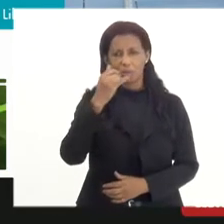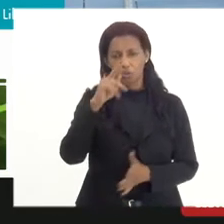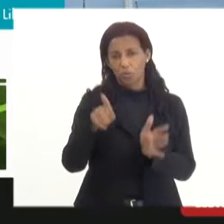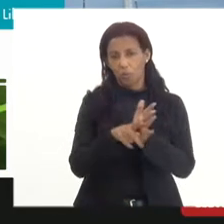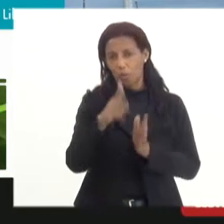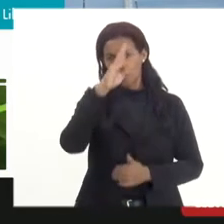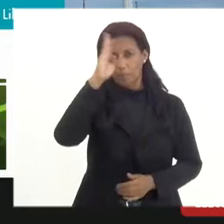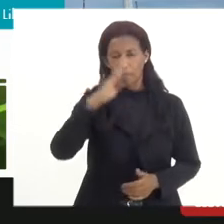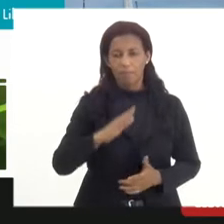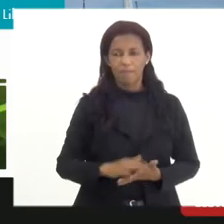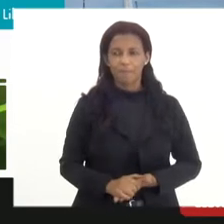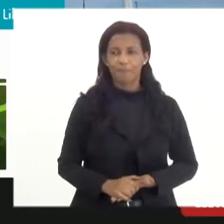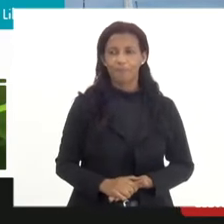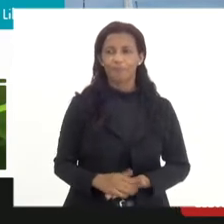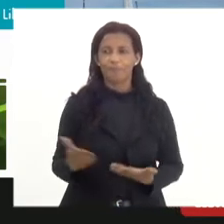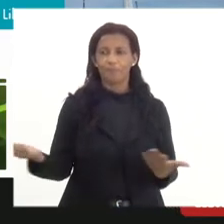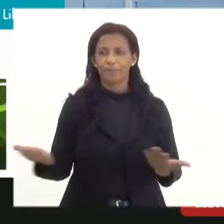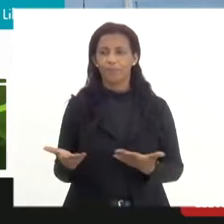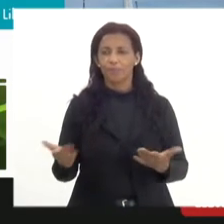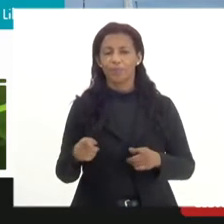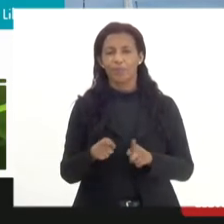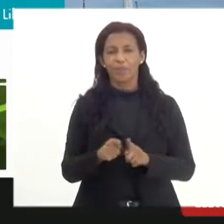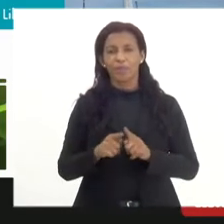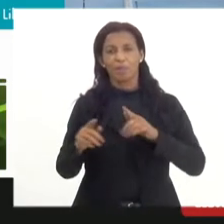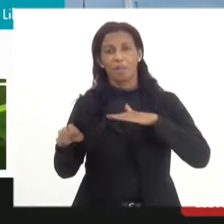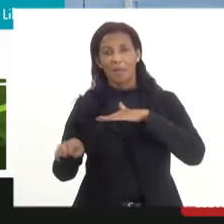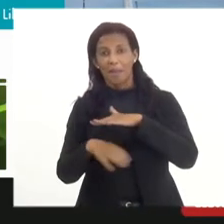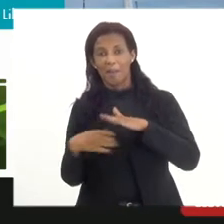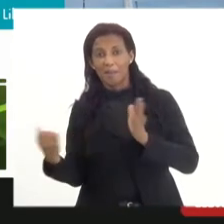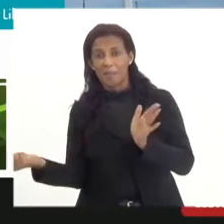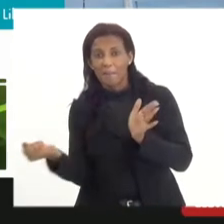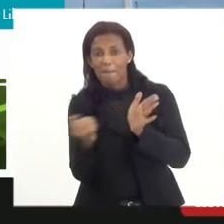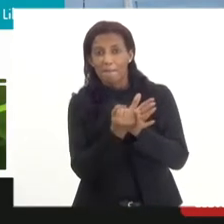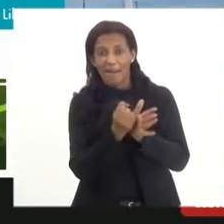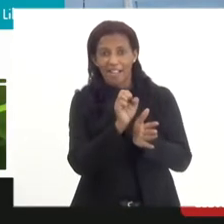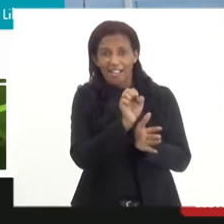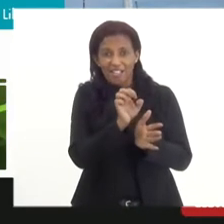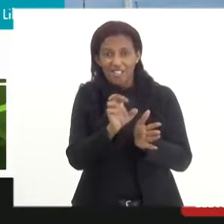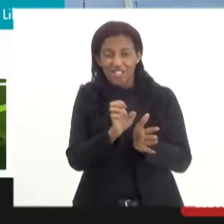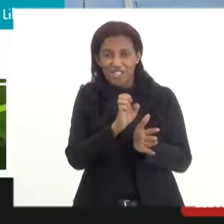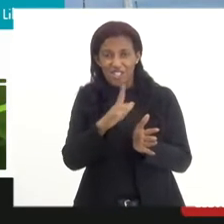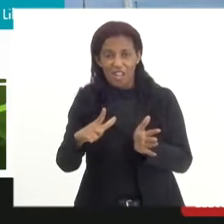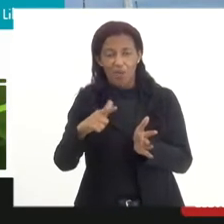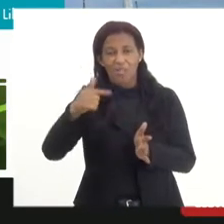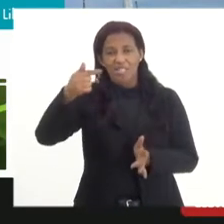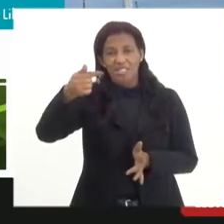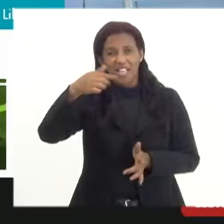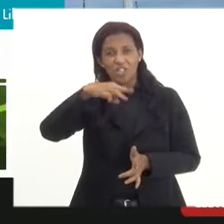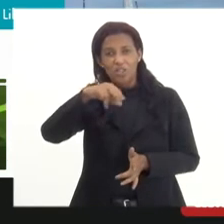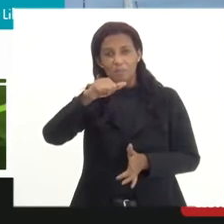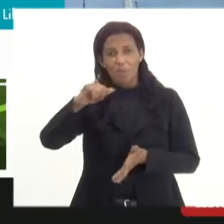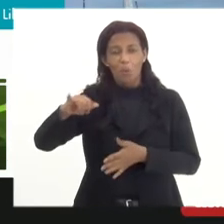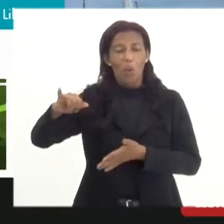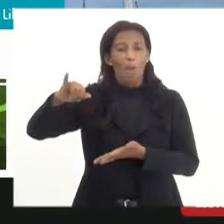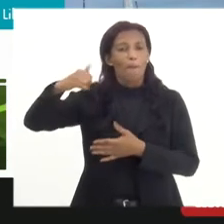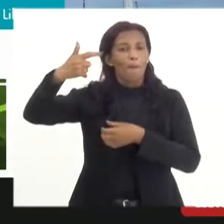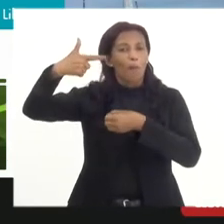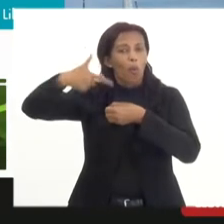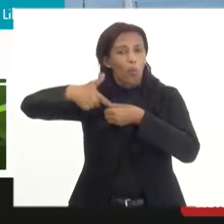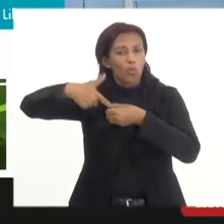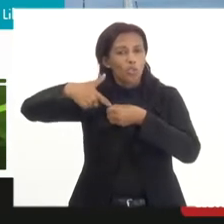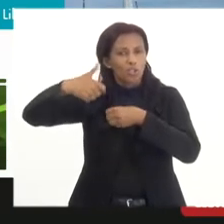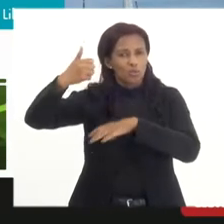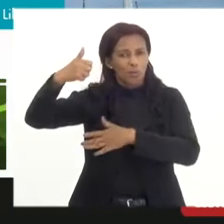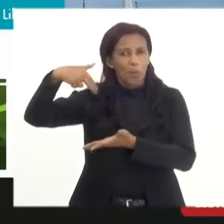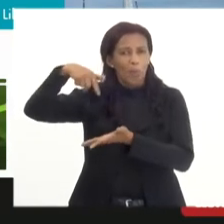brasileiro. E atualmente essa empresa carrega a marca Shell nos seus mais de 7 mil postos de combustíveis entre Brasil e